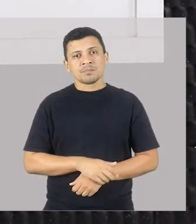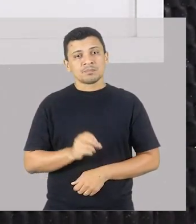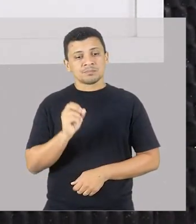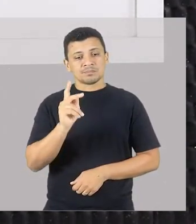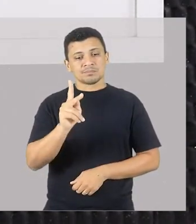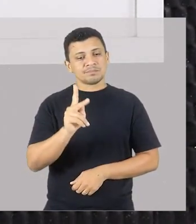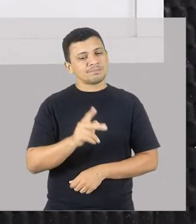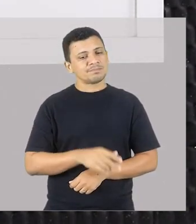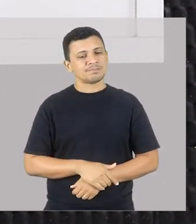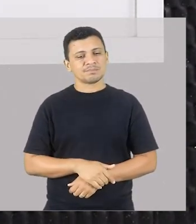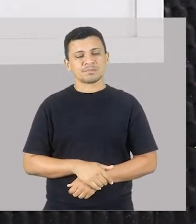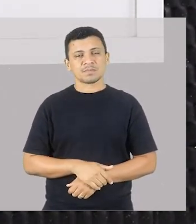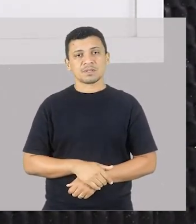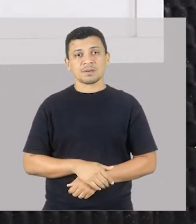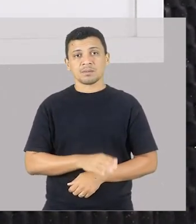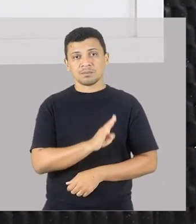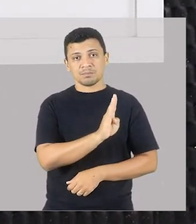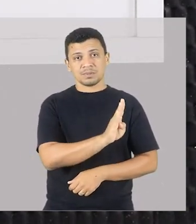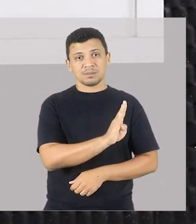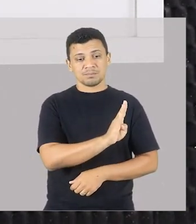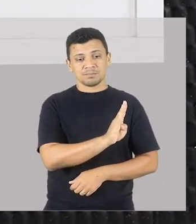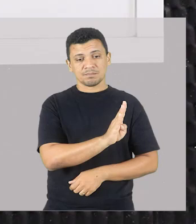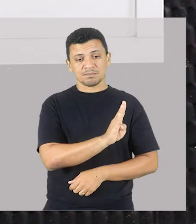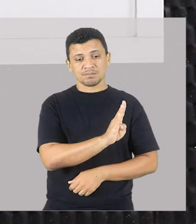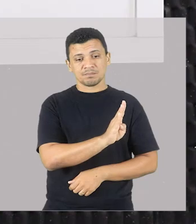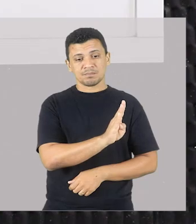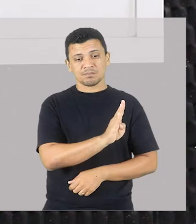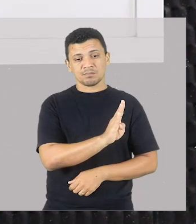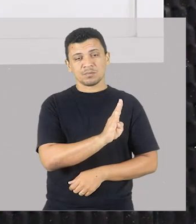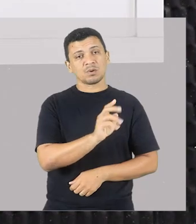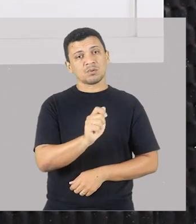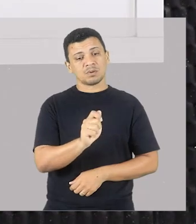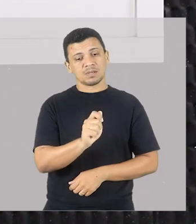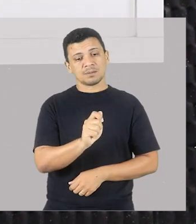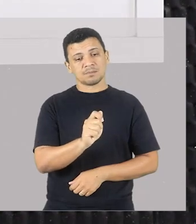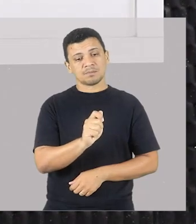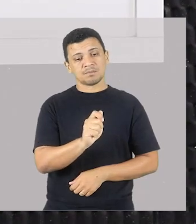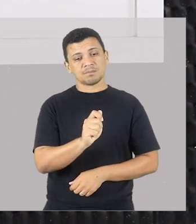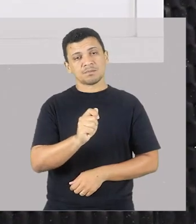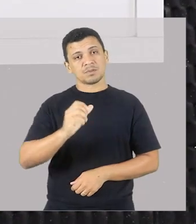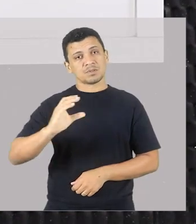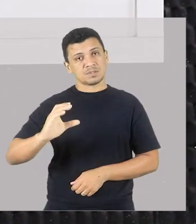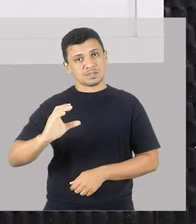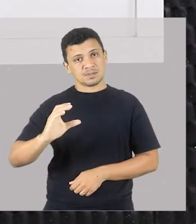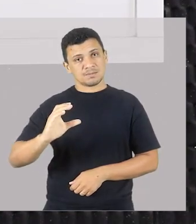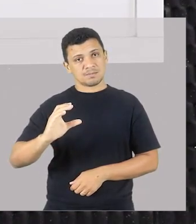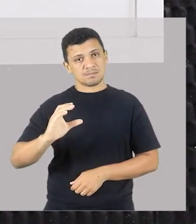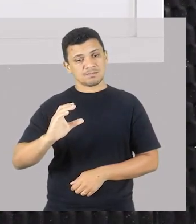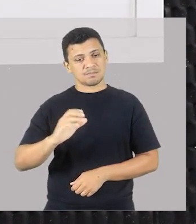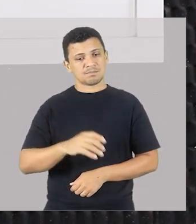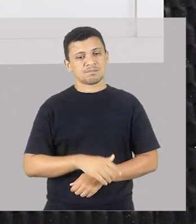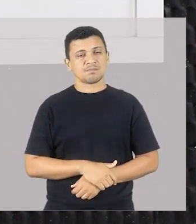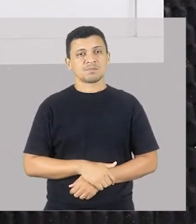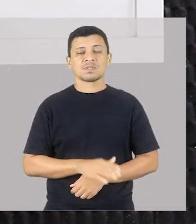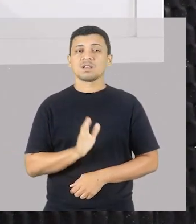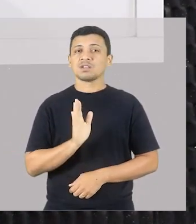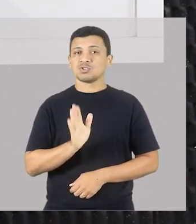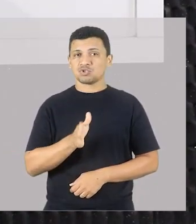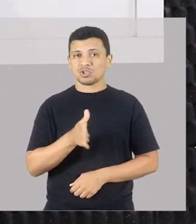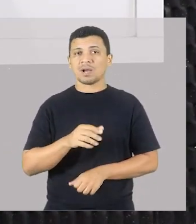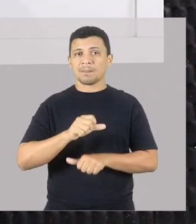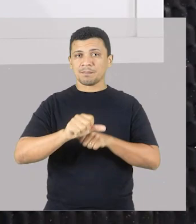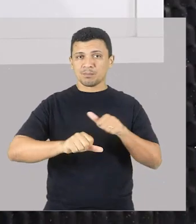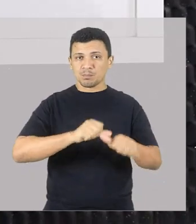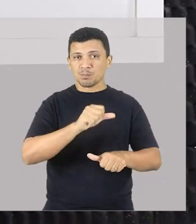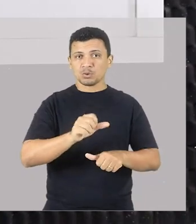beleza, se eu quero começar com B, quero começar com B, depois colocar o A, depois colocar o C. Já formei, já mudei